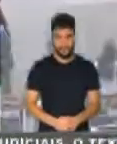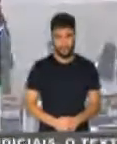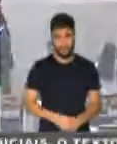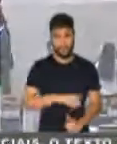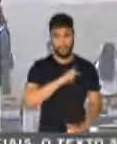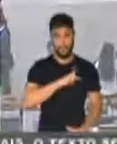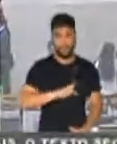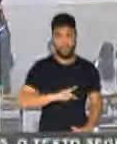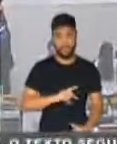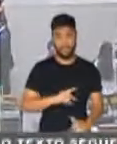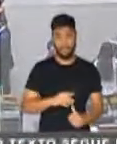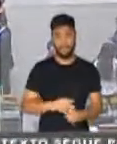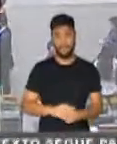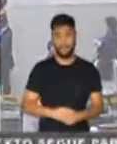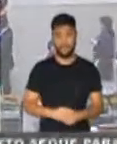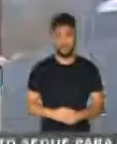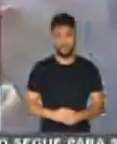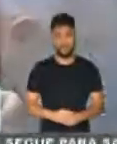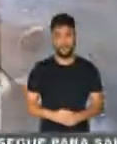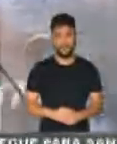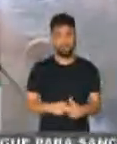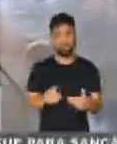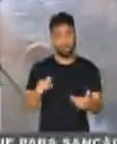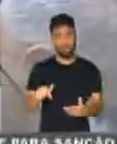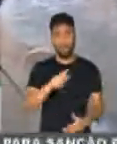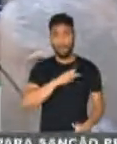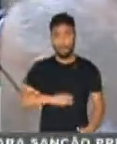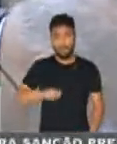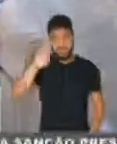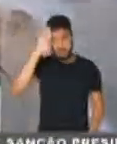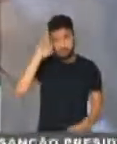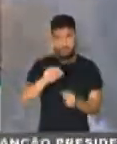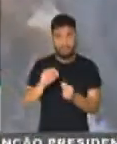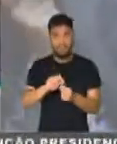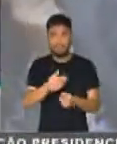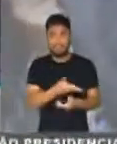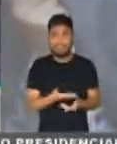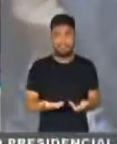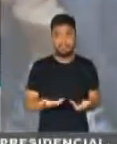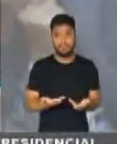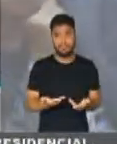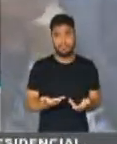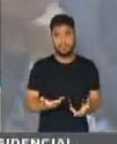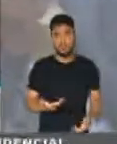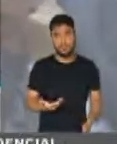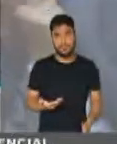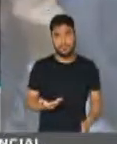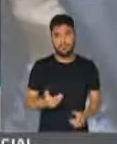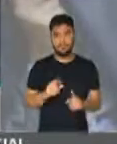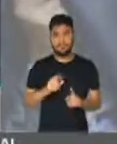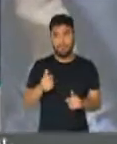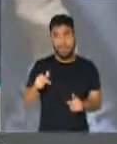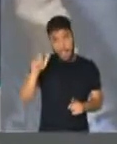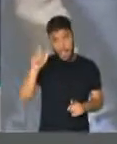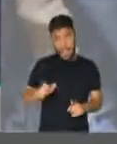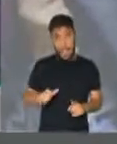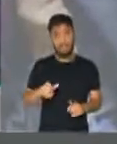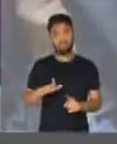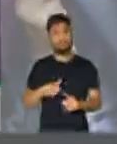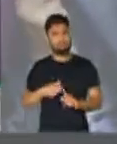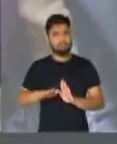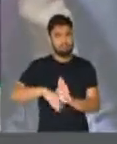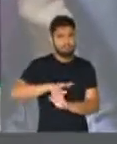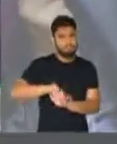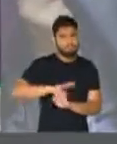Senhor presidente. Esta prática absurda, senhor presidente, que o presidente eleito, assim, aí sim, de forma